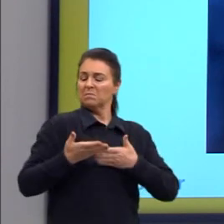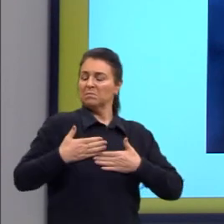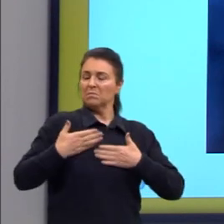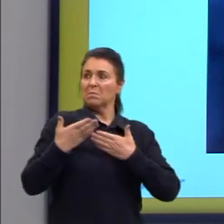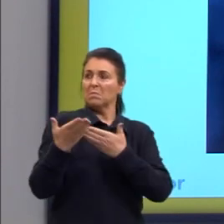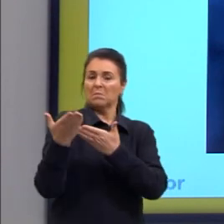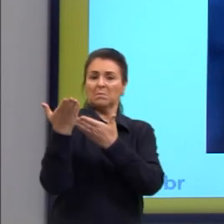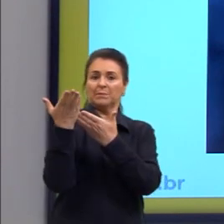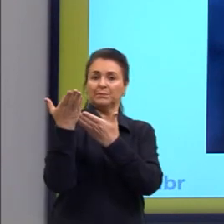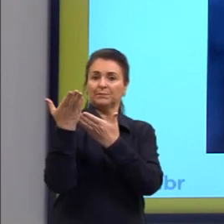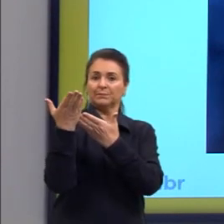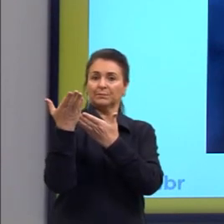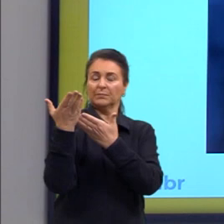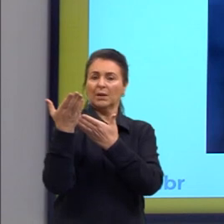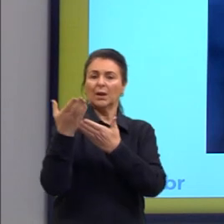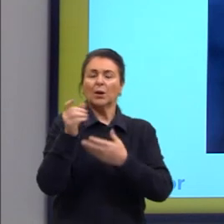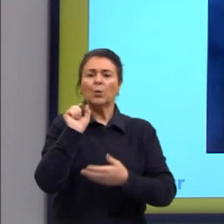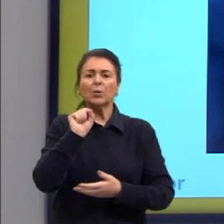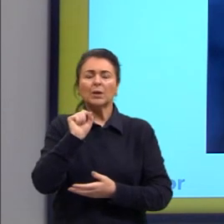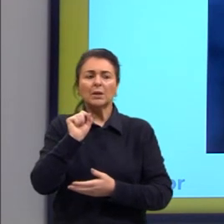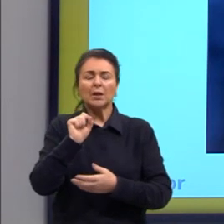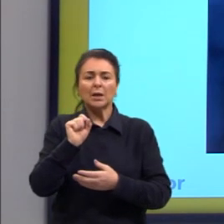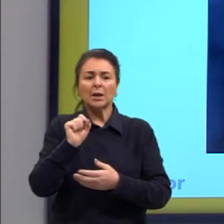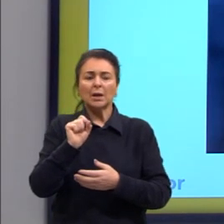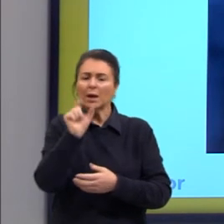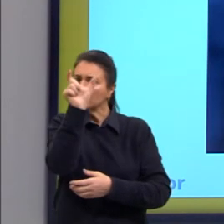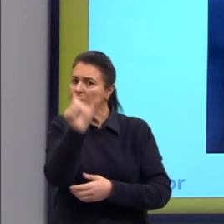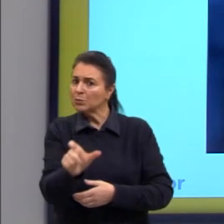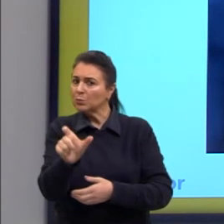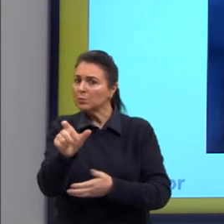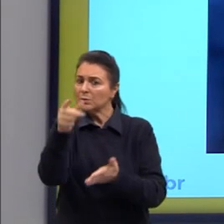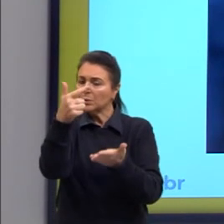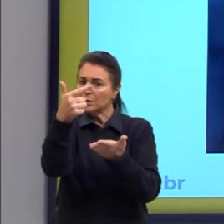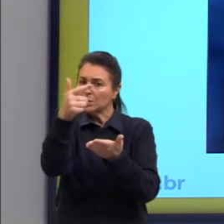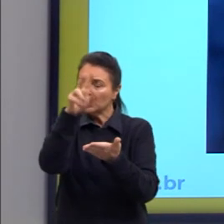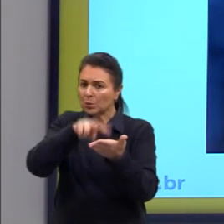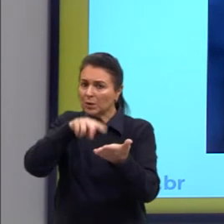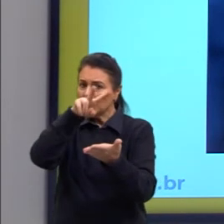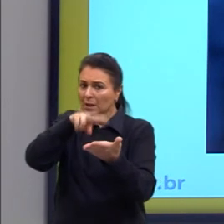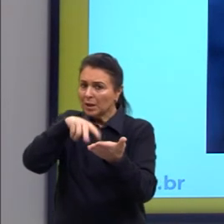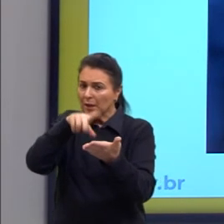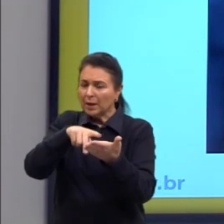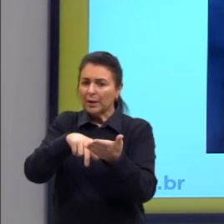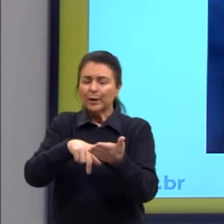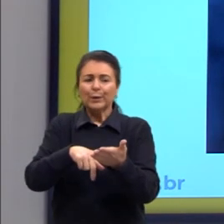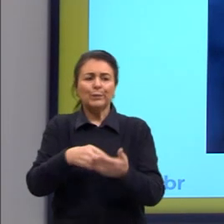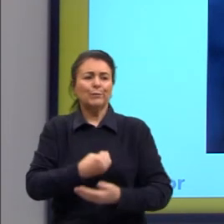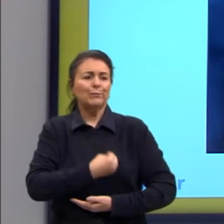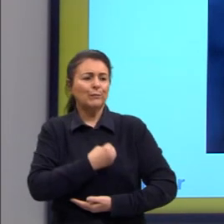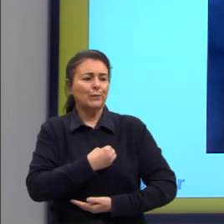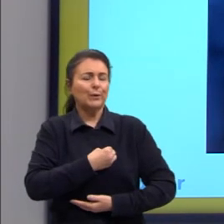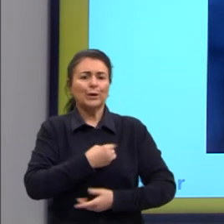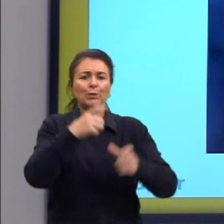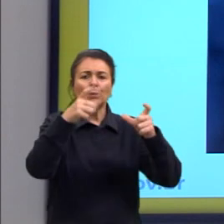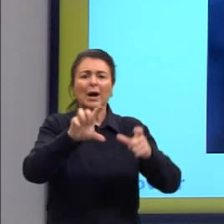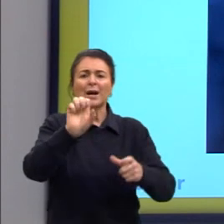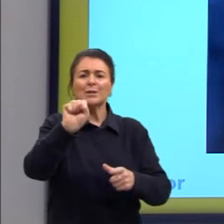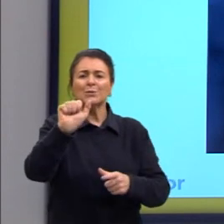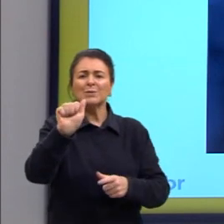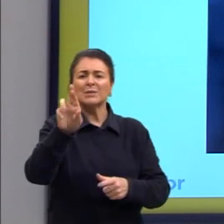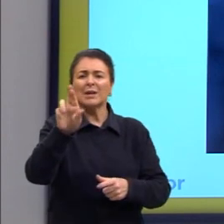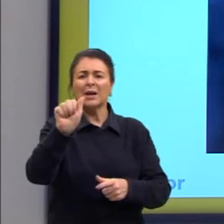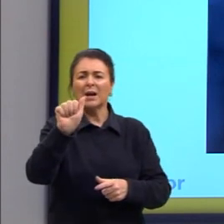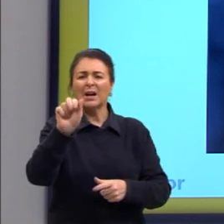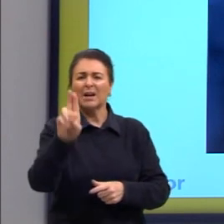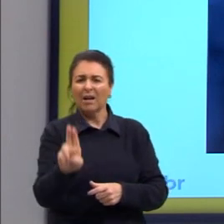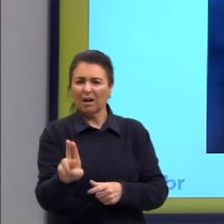essa essa nova esse novo público leitor né que E vivia em saraus que consumia né a questão dos